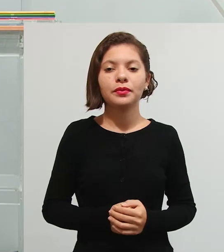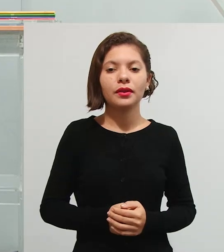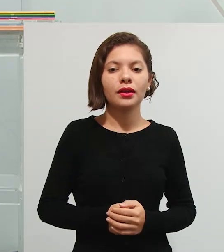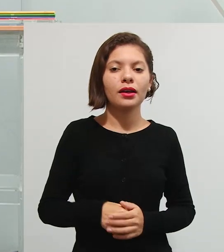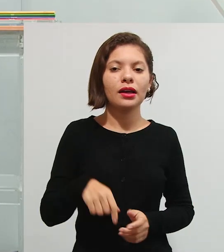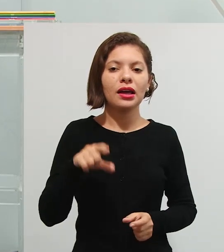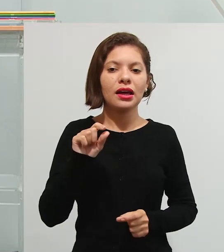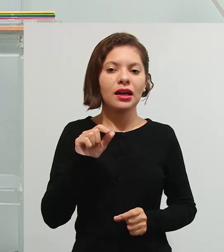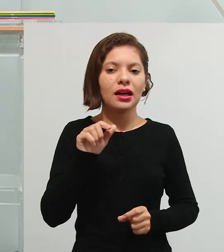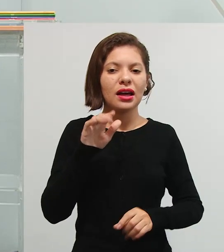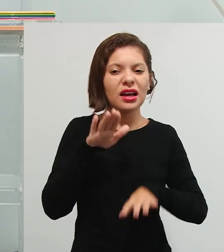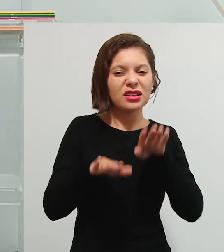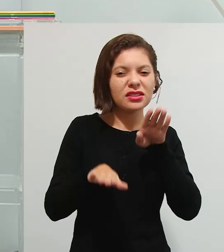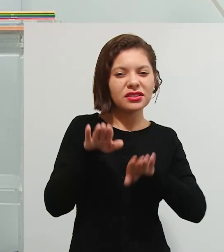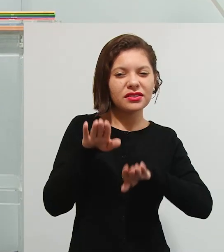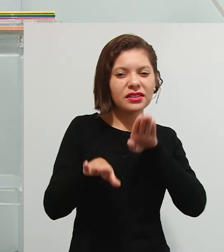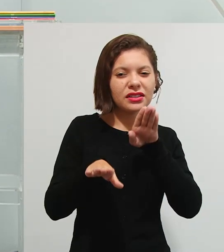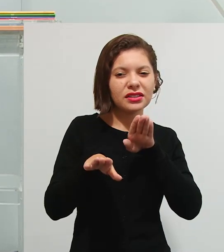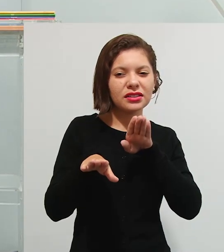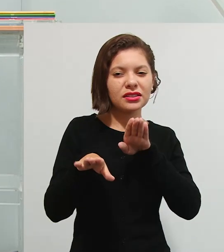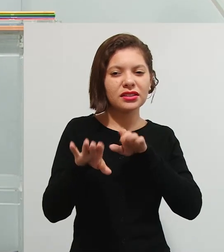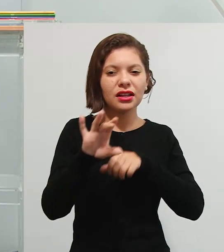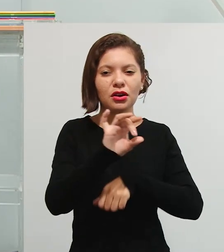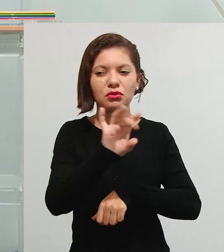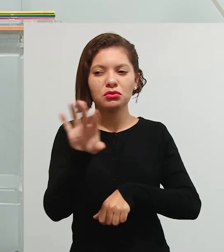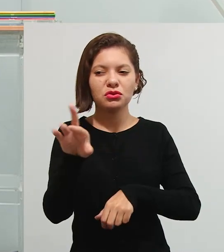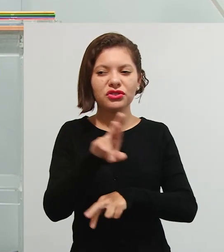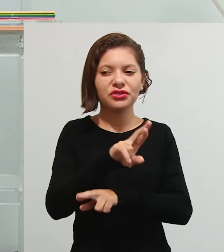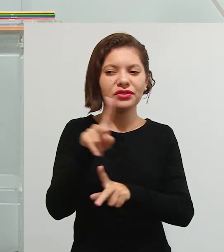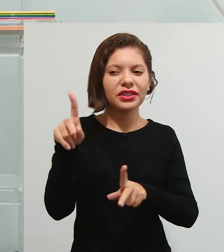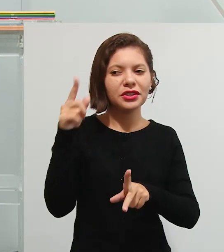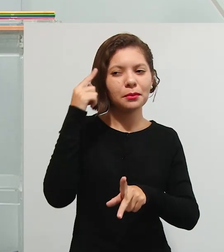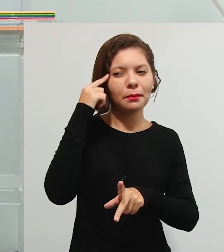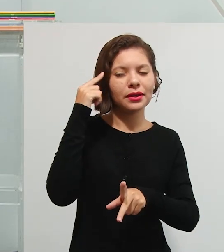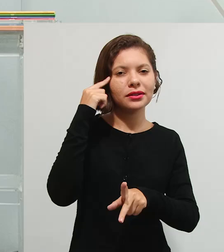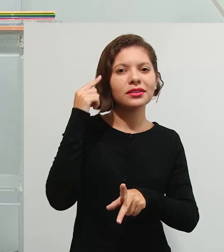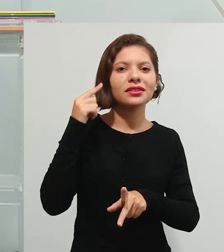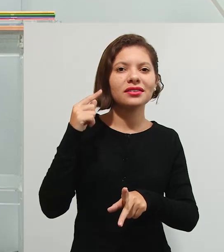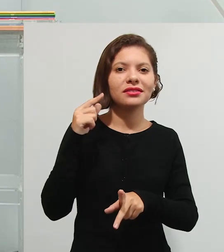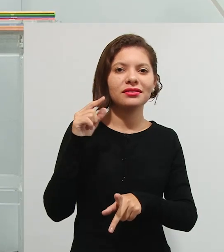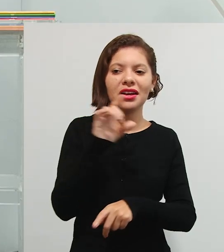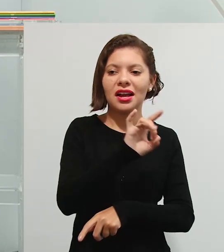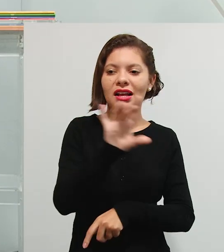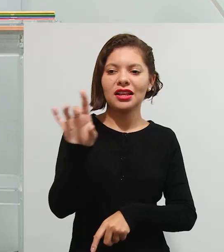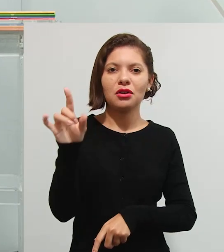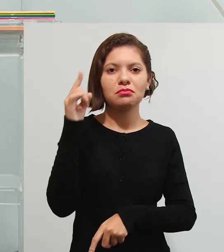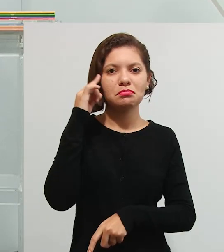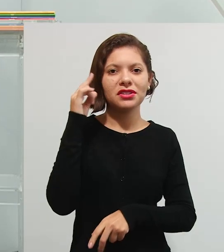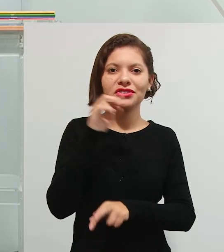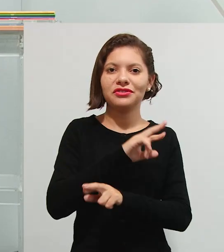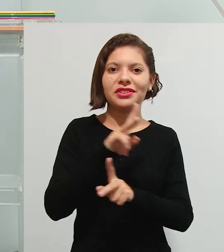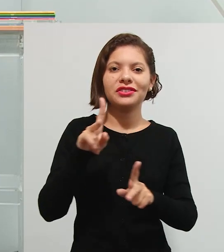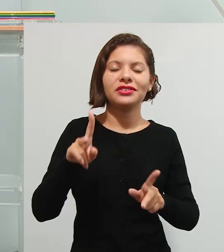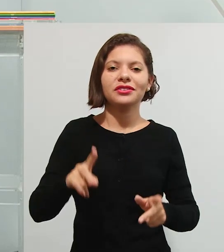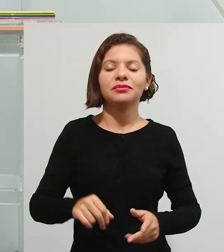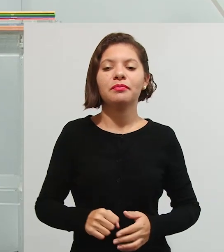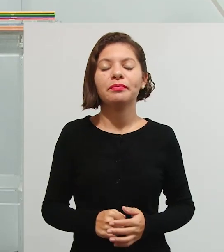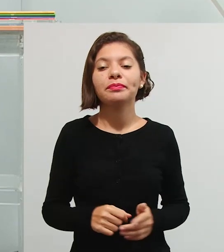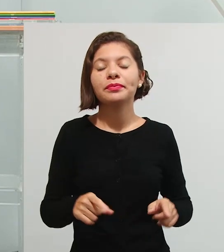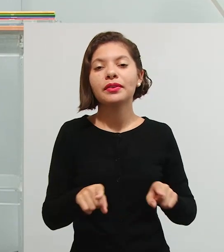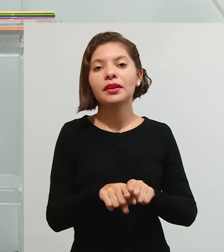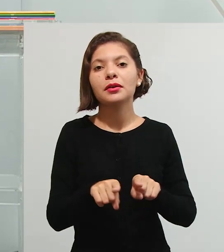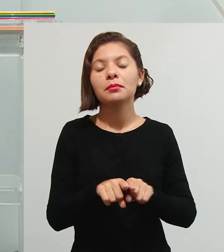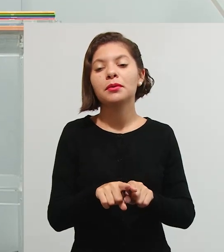do colega pode estar um tanto distante da sua, e vai ser necessário alinhar essas análises. Além do